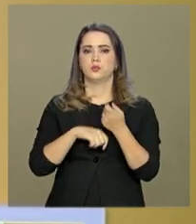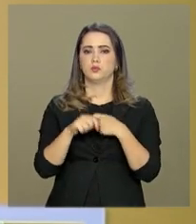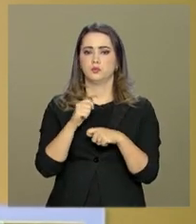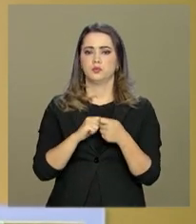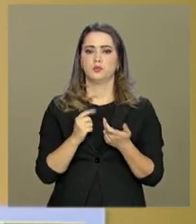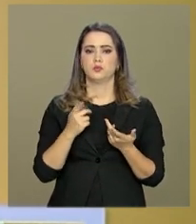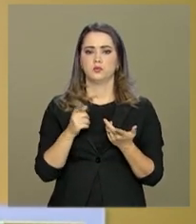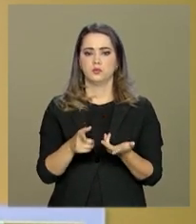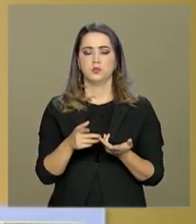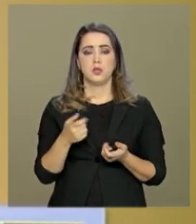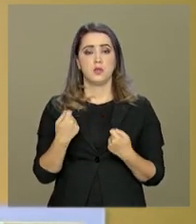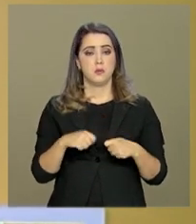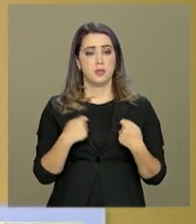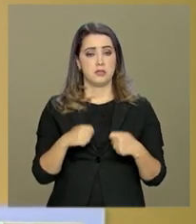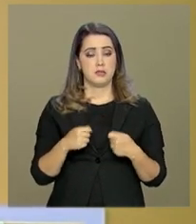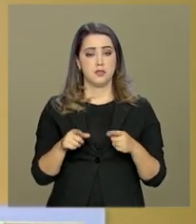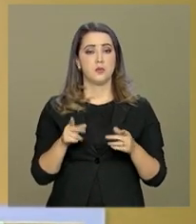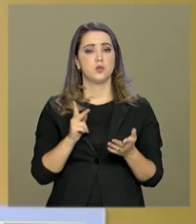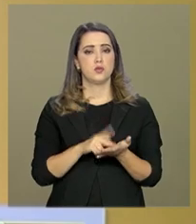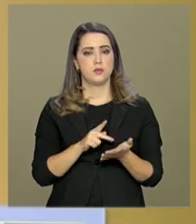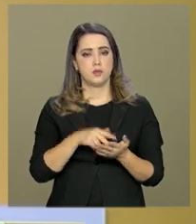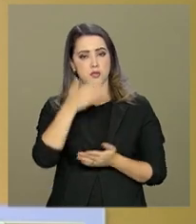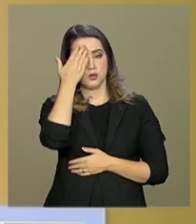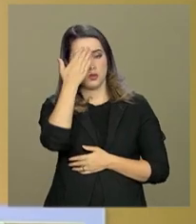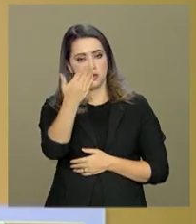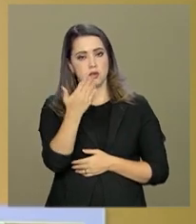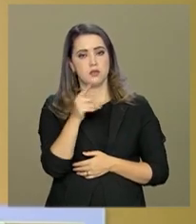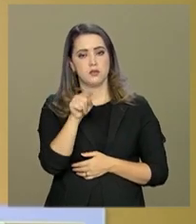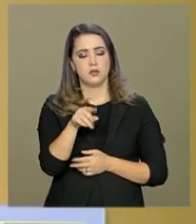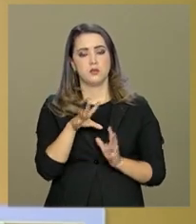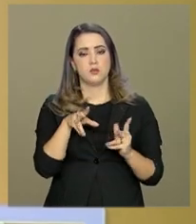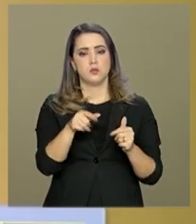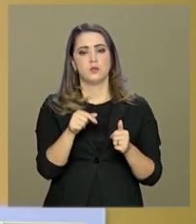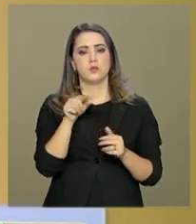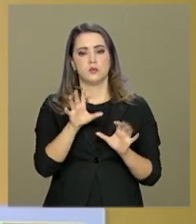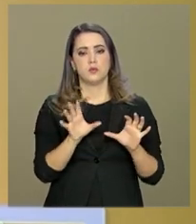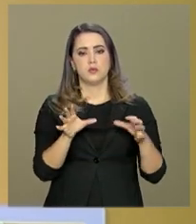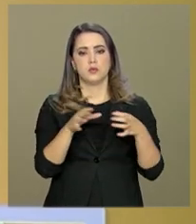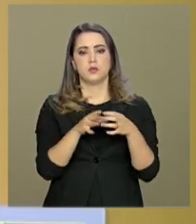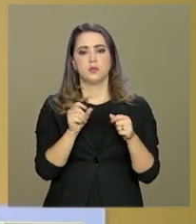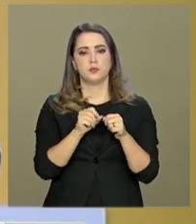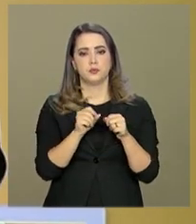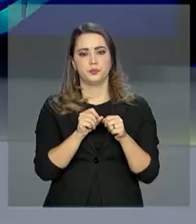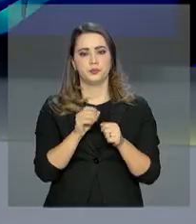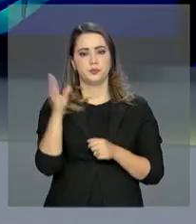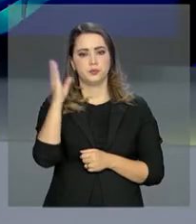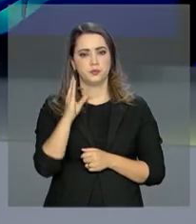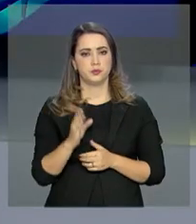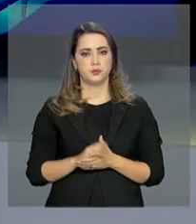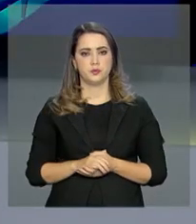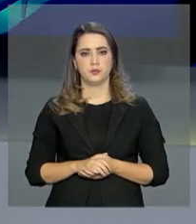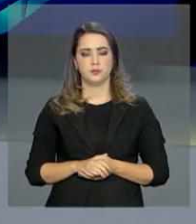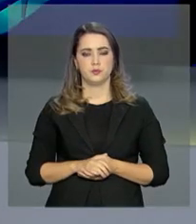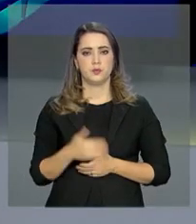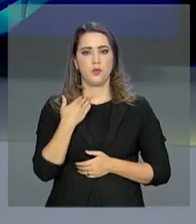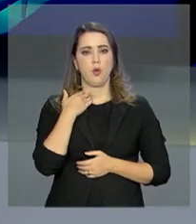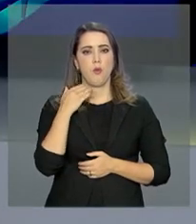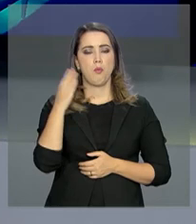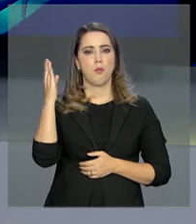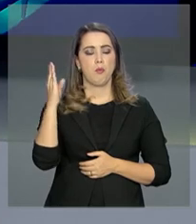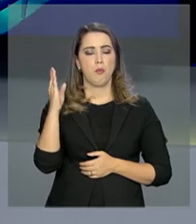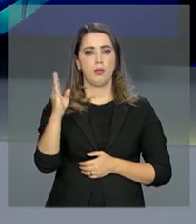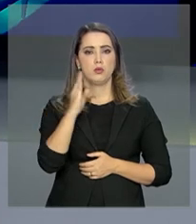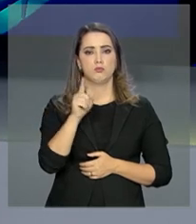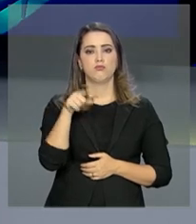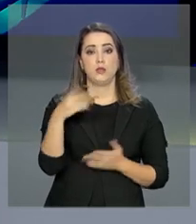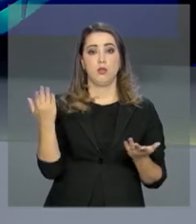e e precisamos realmente agradecer muito por tudo que esse setor tem feito pelo brasil o banco do brasil é atualmente